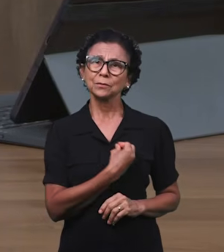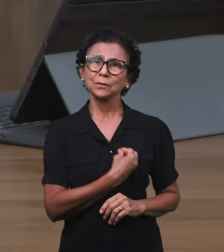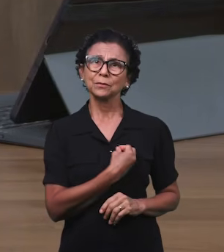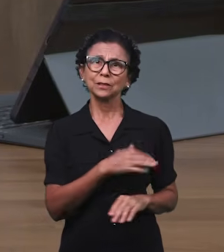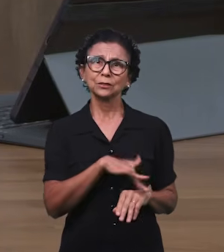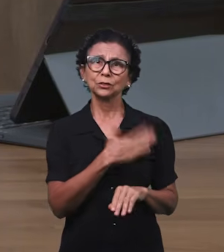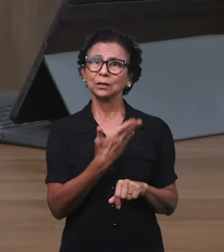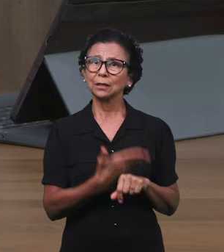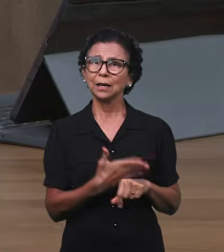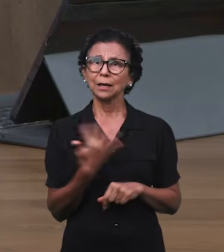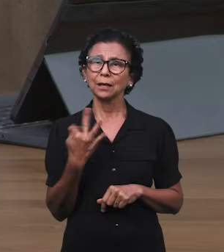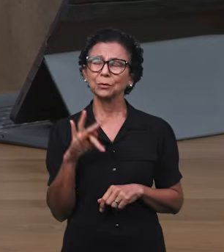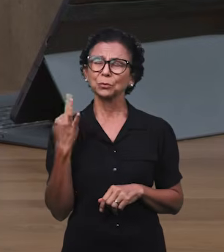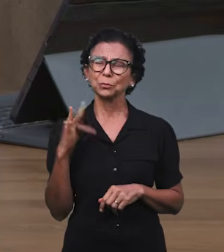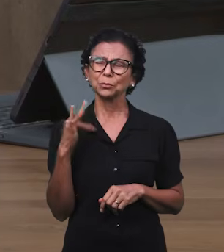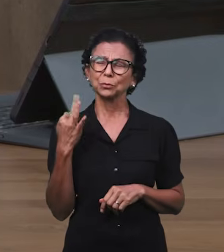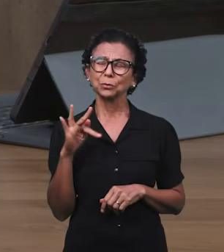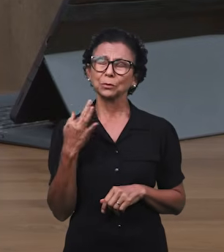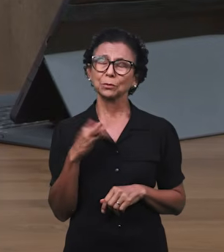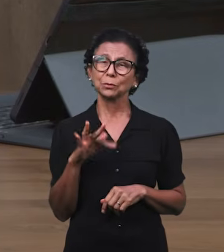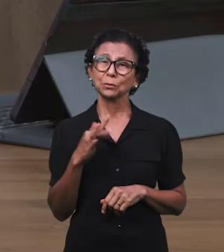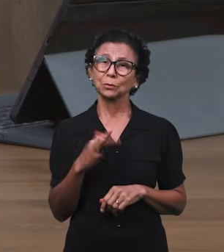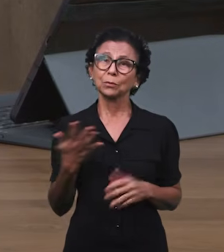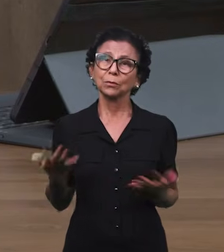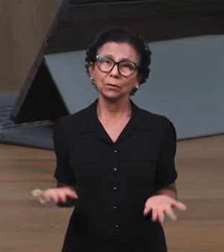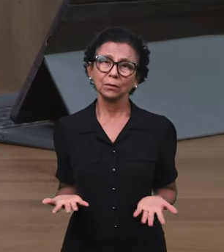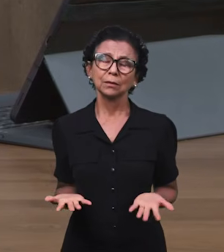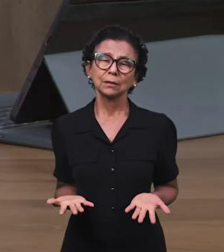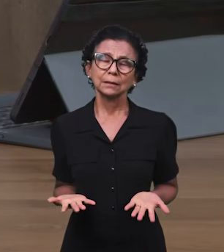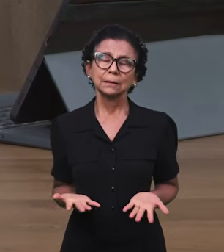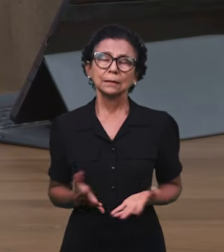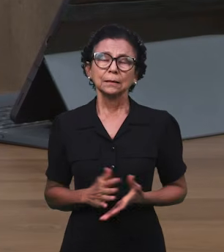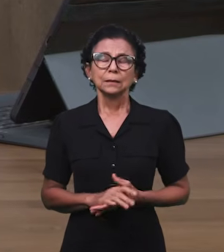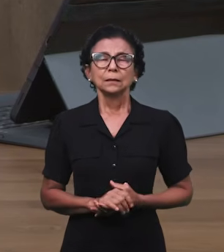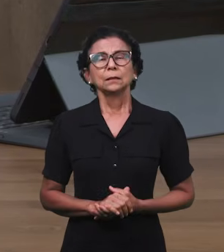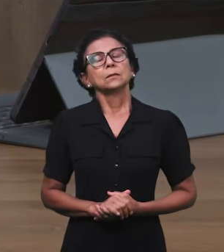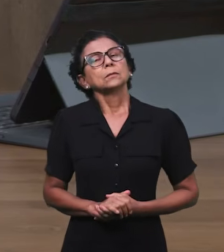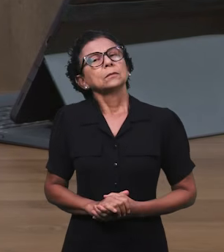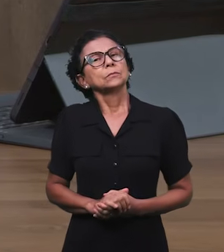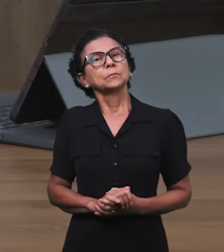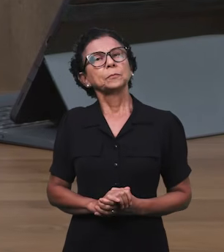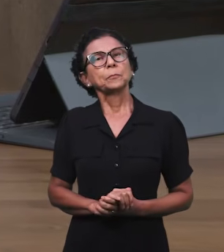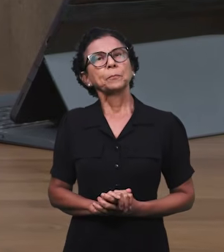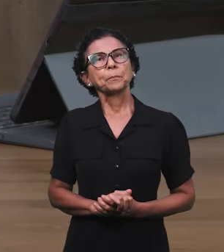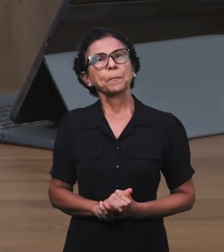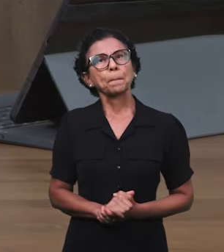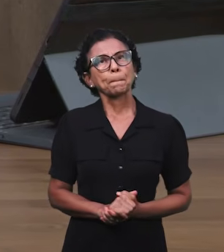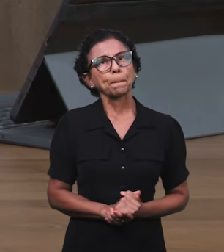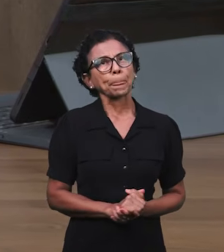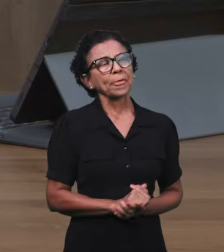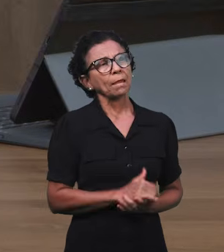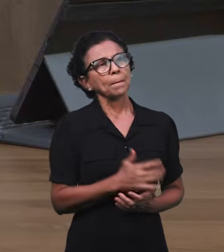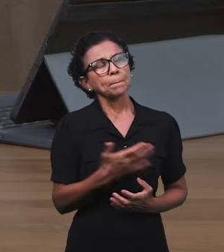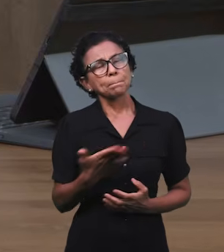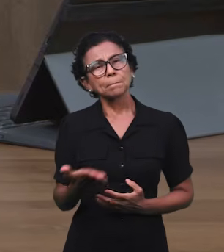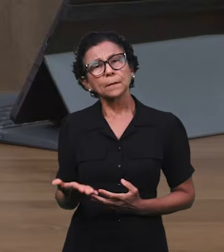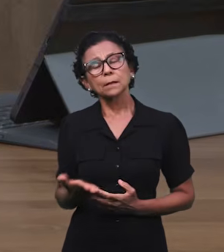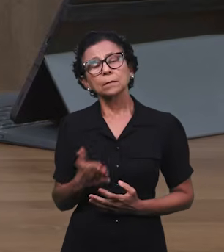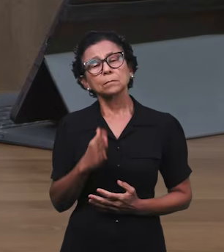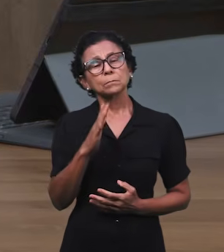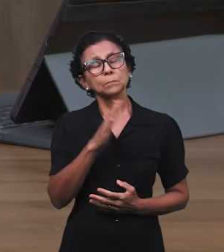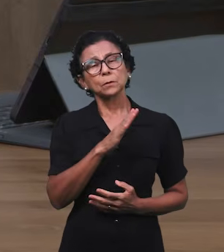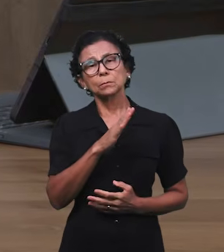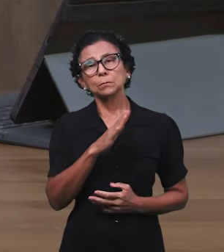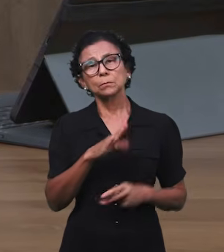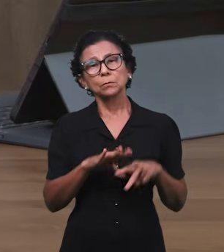crônica, ela hoje precisa de ser reconhecida, não vamos dizer como deficiência, mas como uma pessoa que